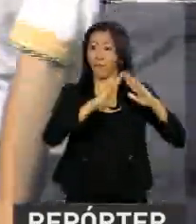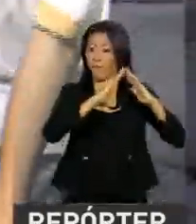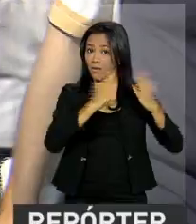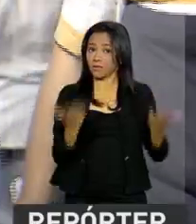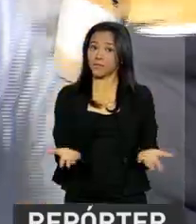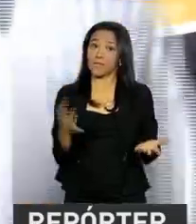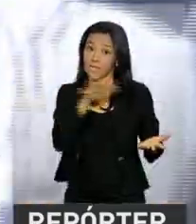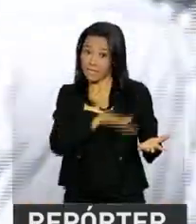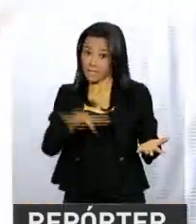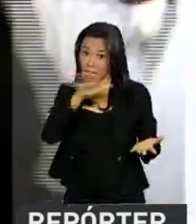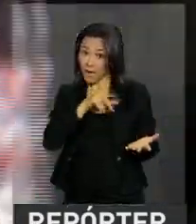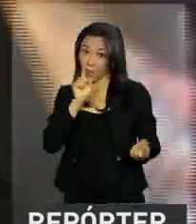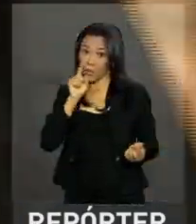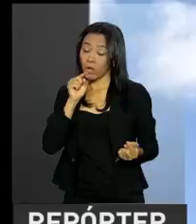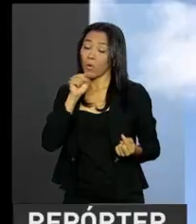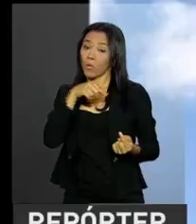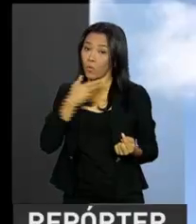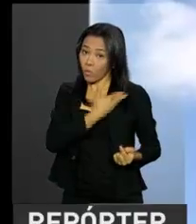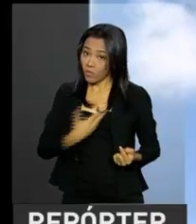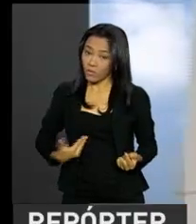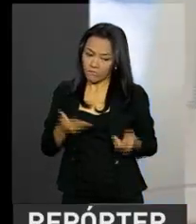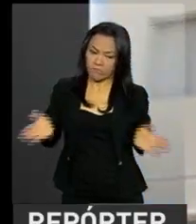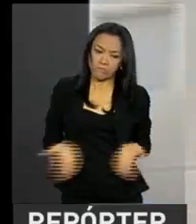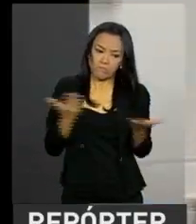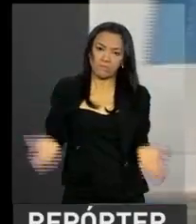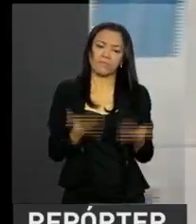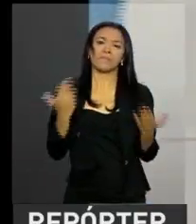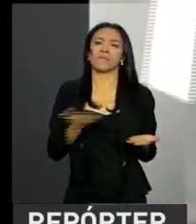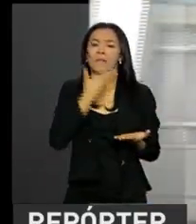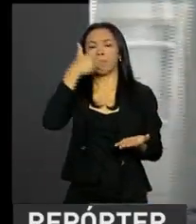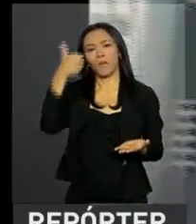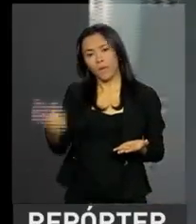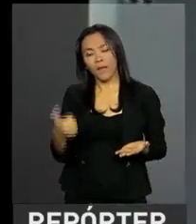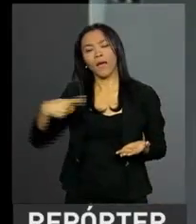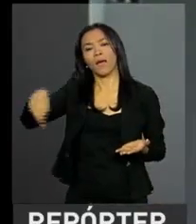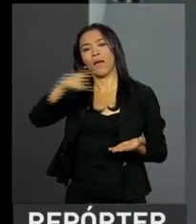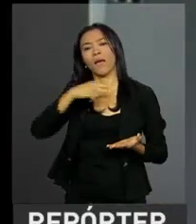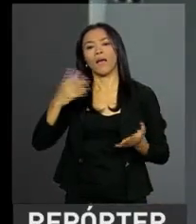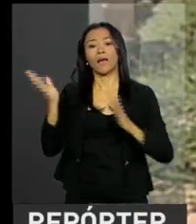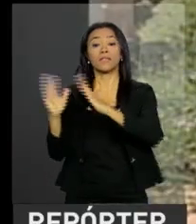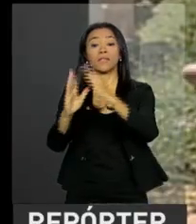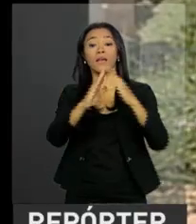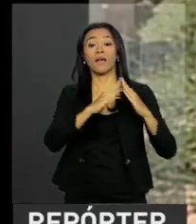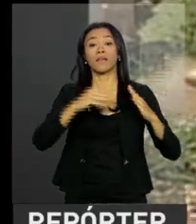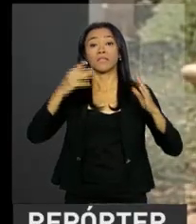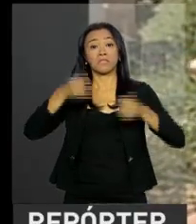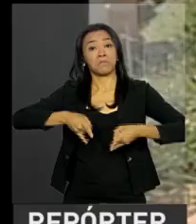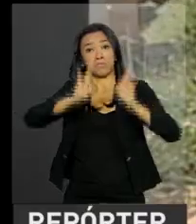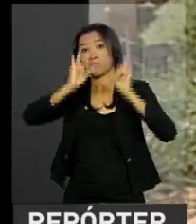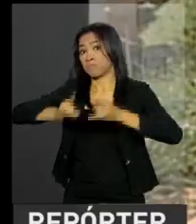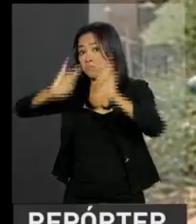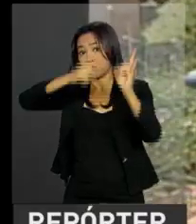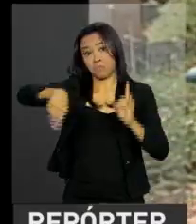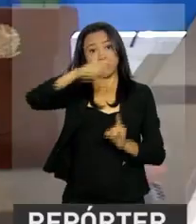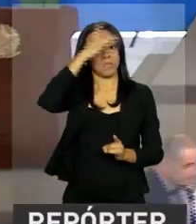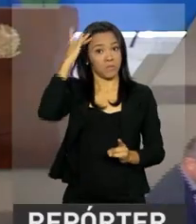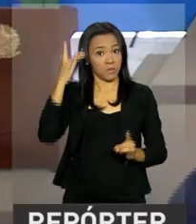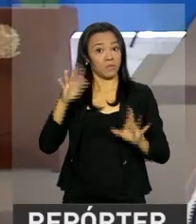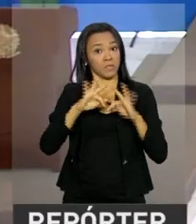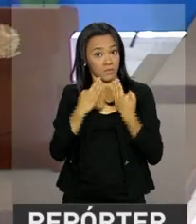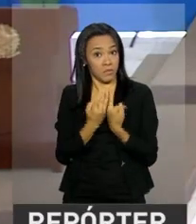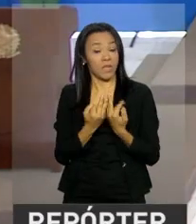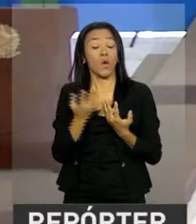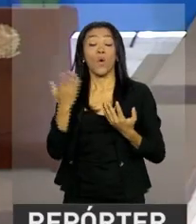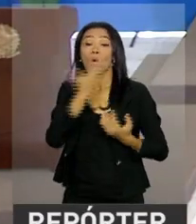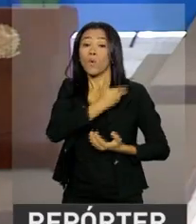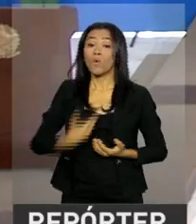desse setor para gerar mais emprego e, ao mesmo tempo, melhorar as condições de moradias da população de baixa renda que o governo federal